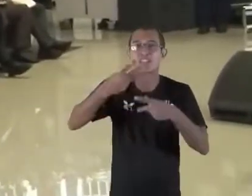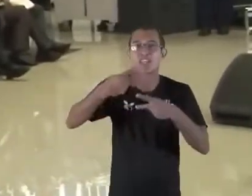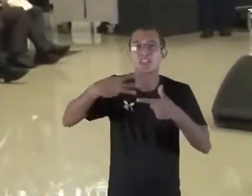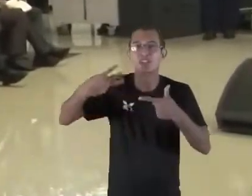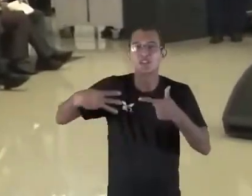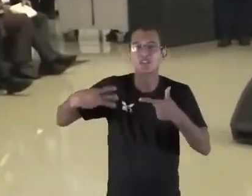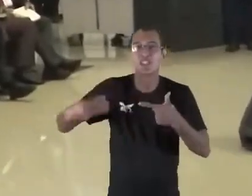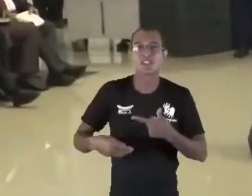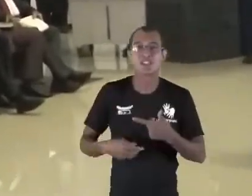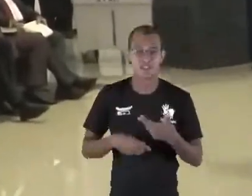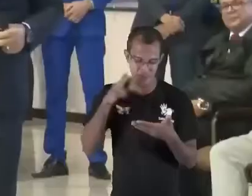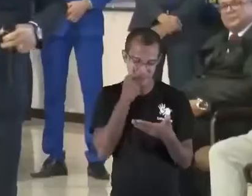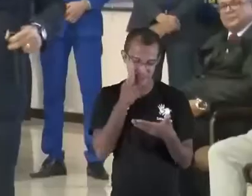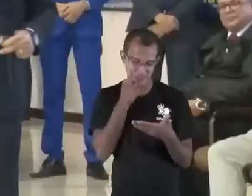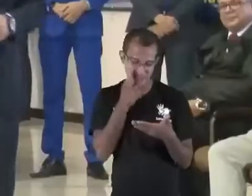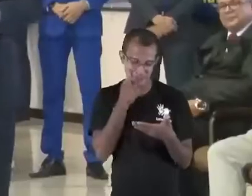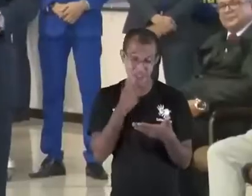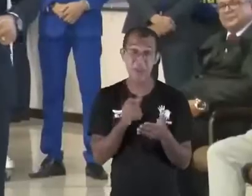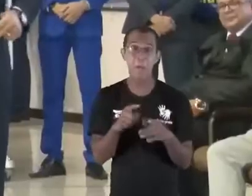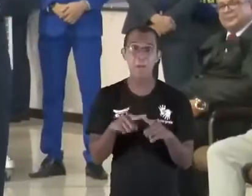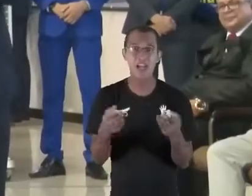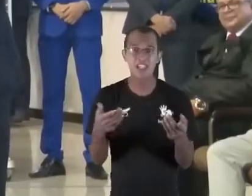Era Bíblia na mão,